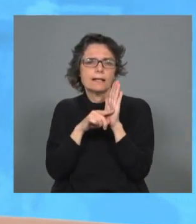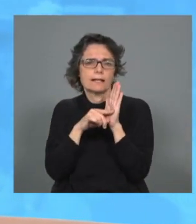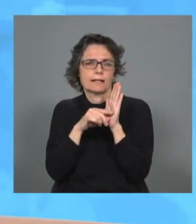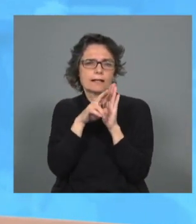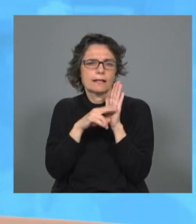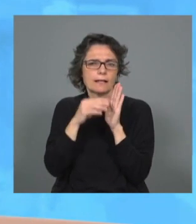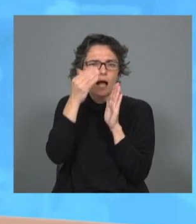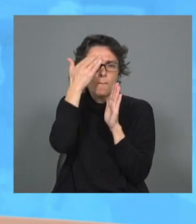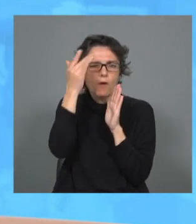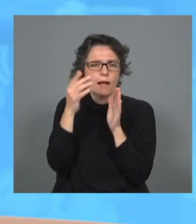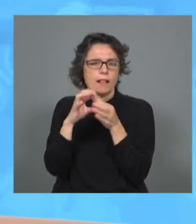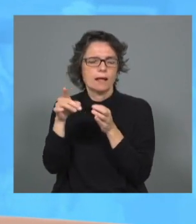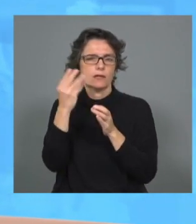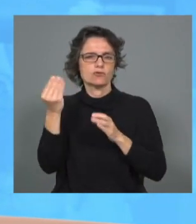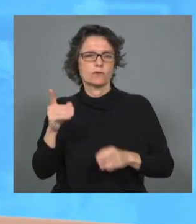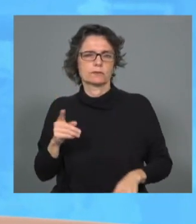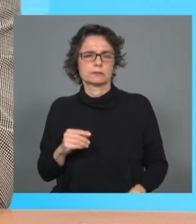Isso também acontece nos jovens.